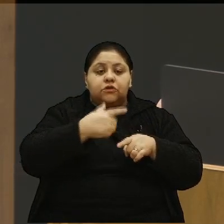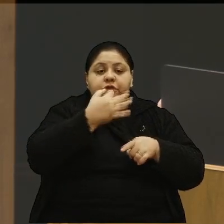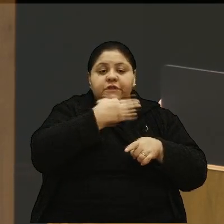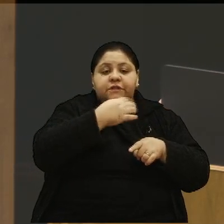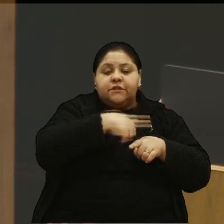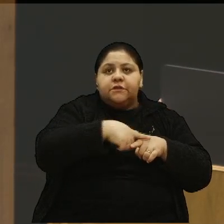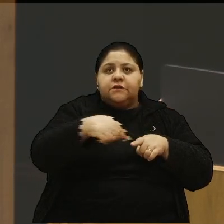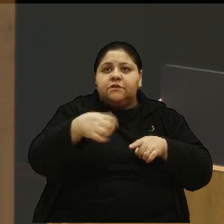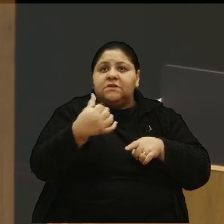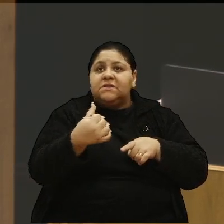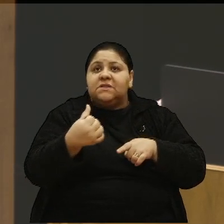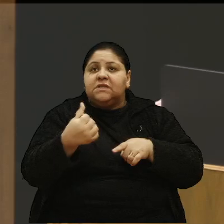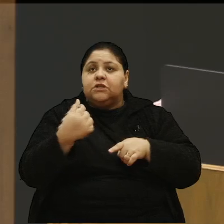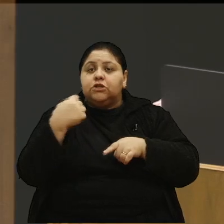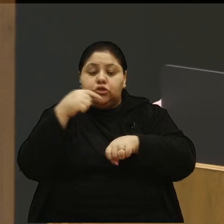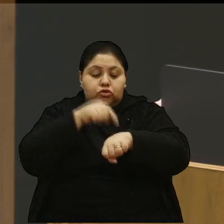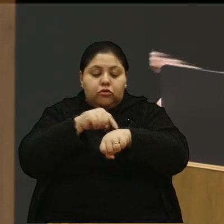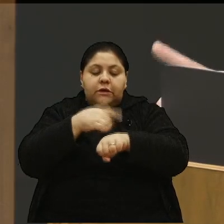Sul às 6 horas da tarde?